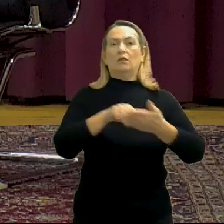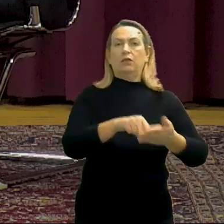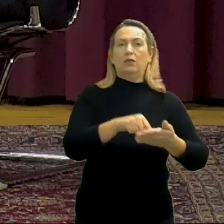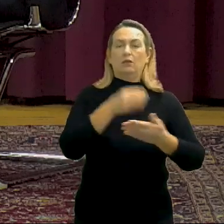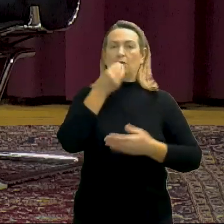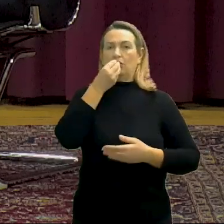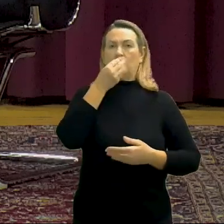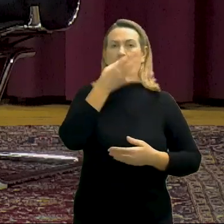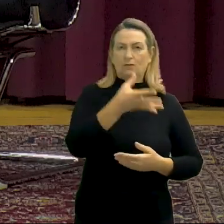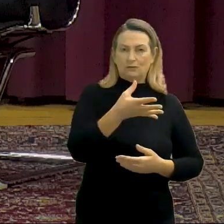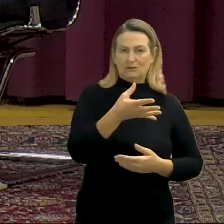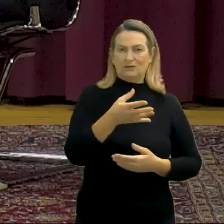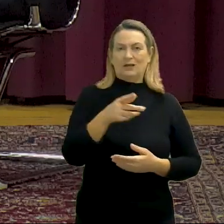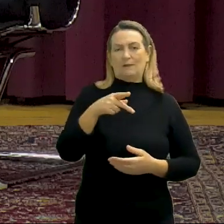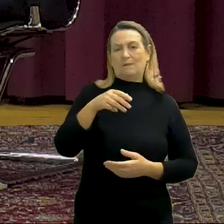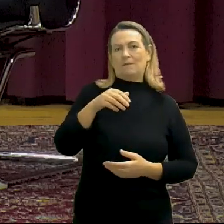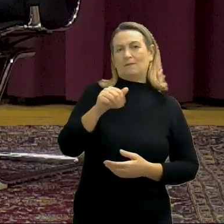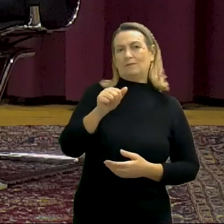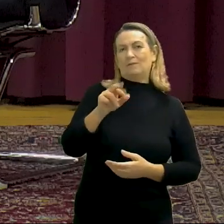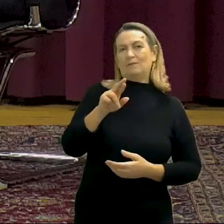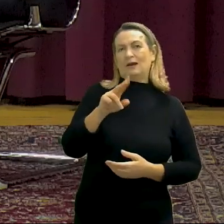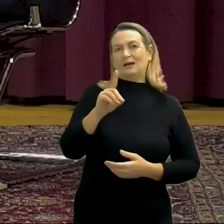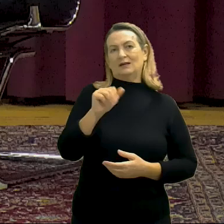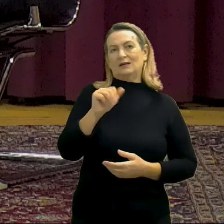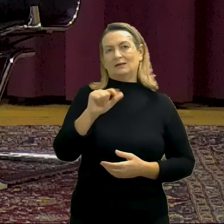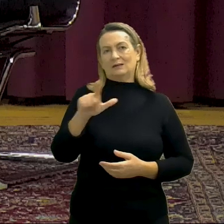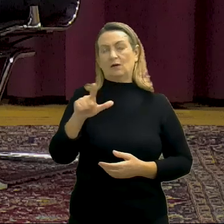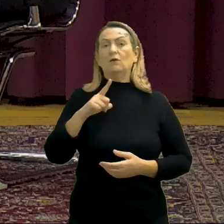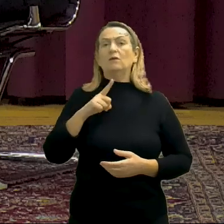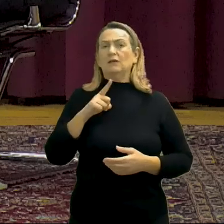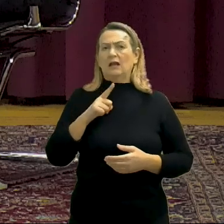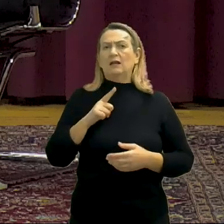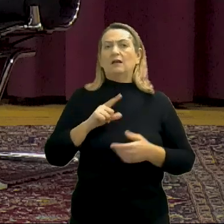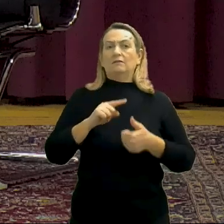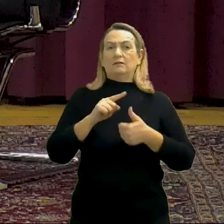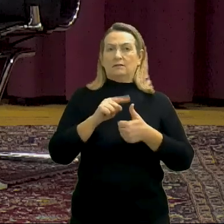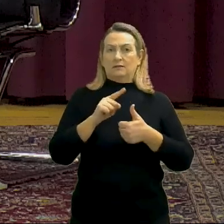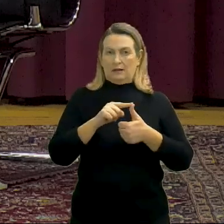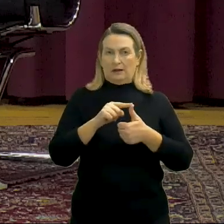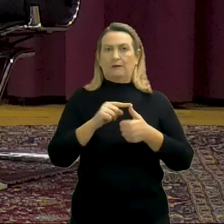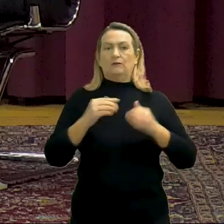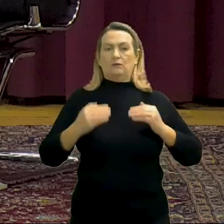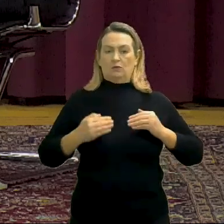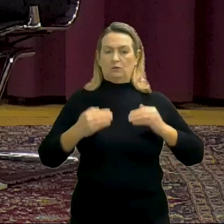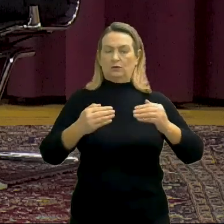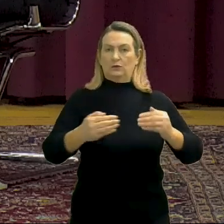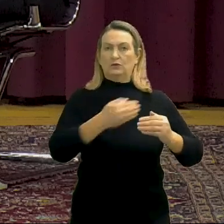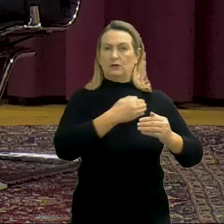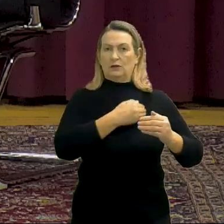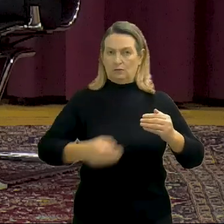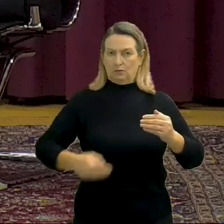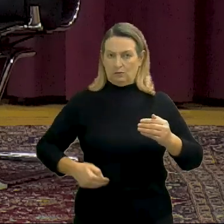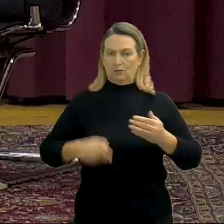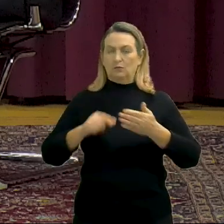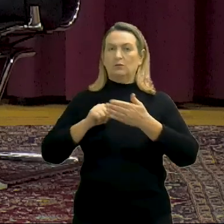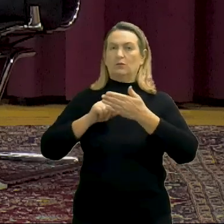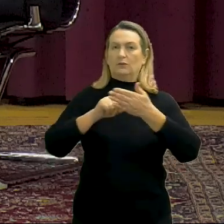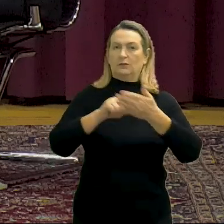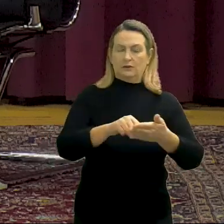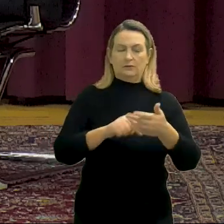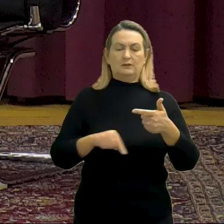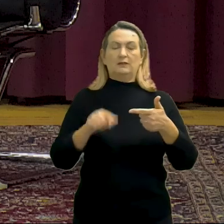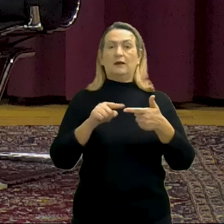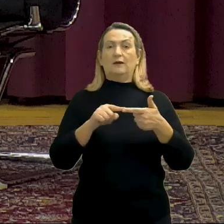na na encaminhamento de demandas da população Você tem o canal de denúncias do Ministério Público Você tem o sistema do da